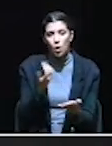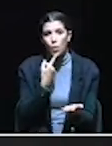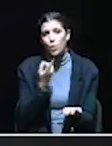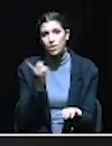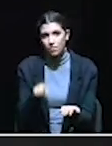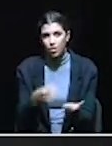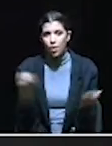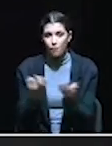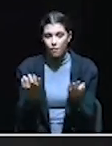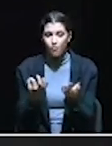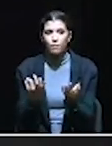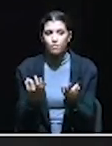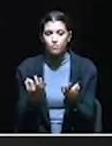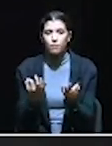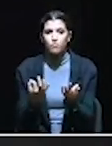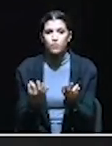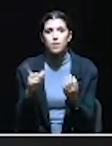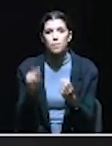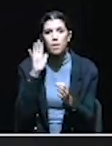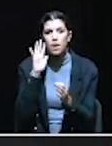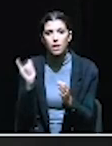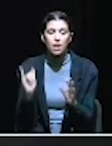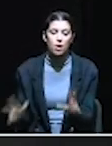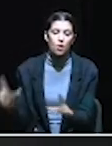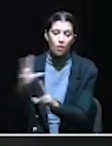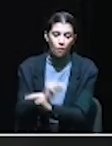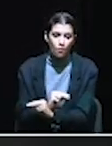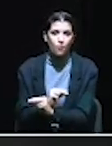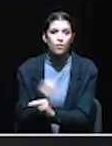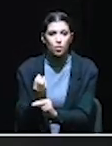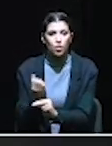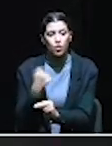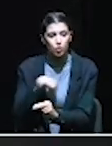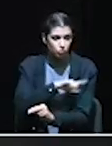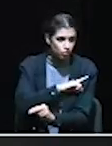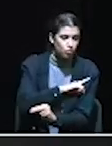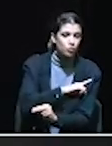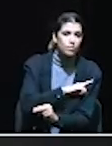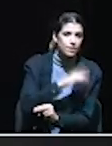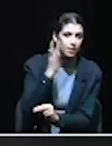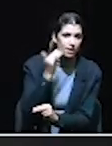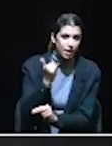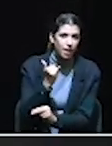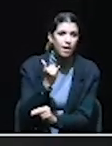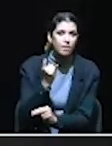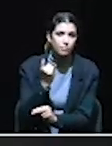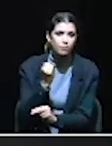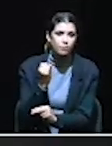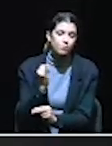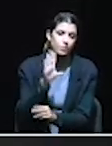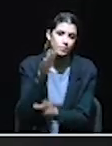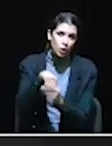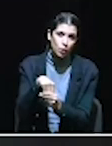repetir, e novas ideias que nós vamos tentar que sejam incluídas